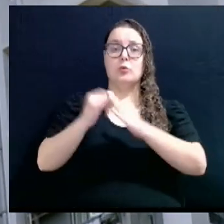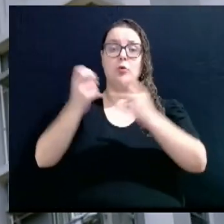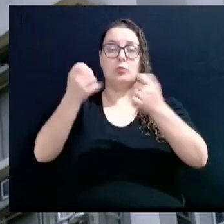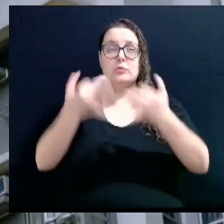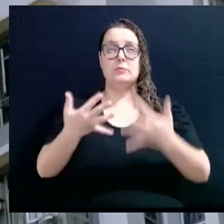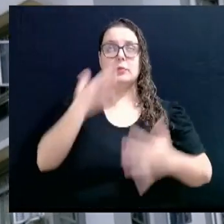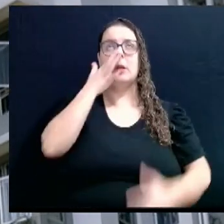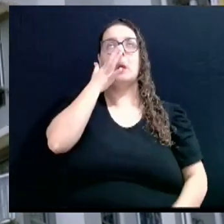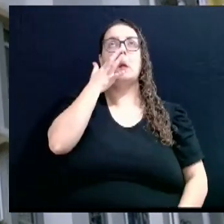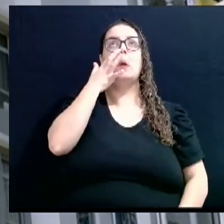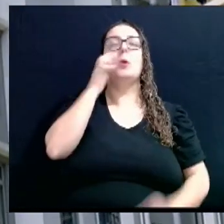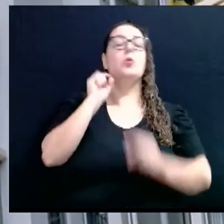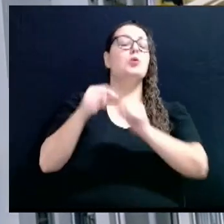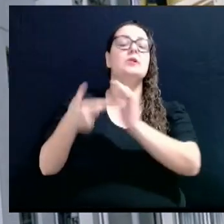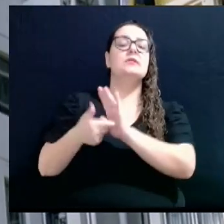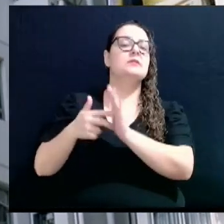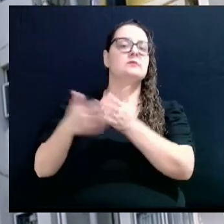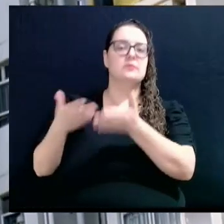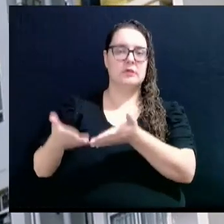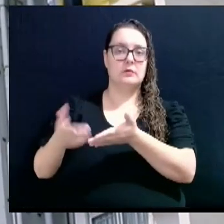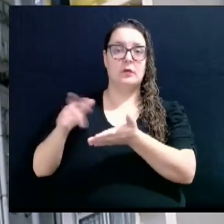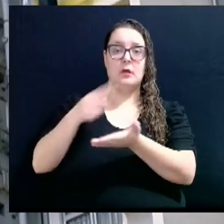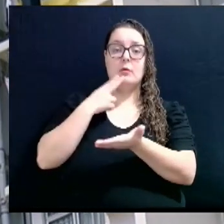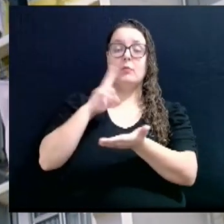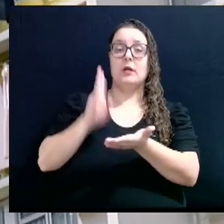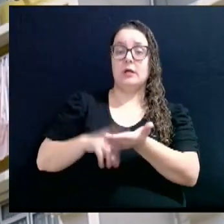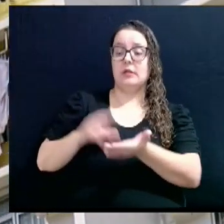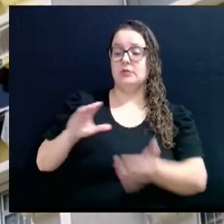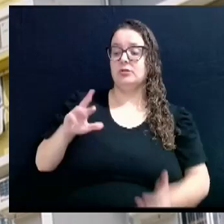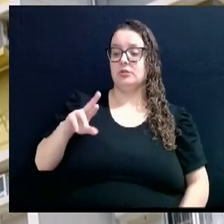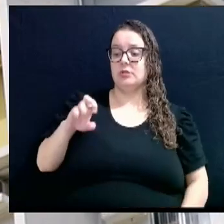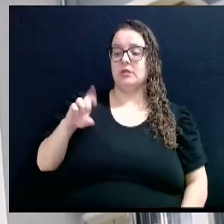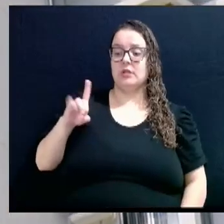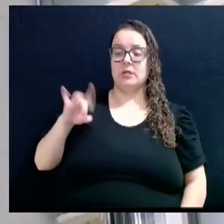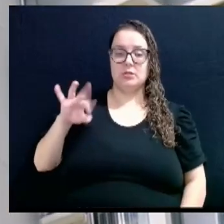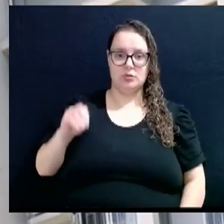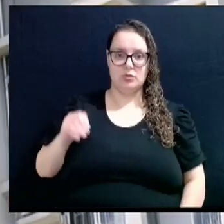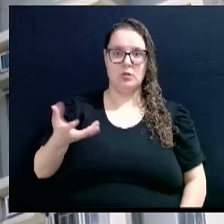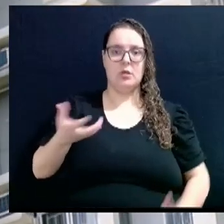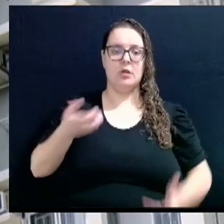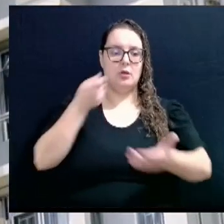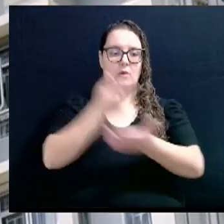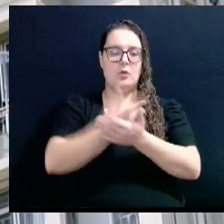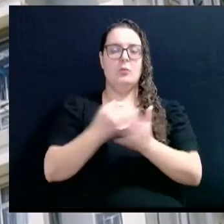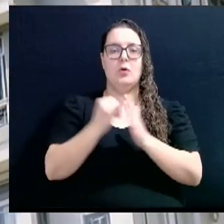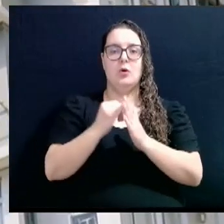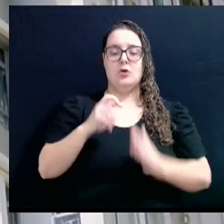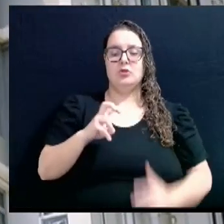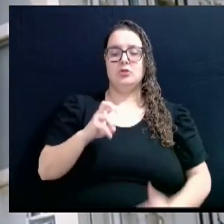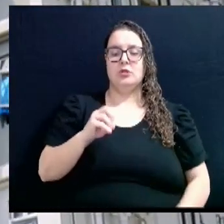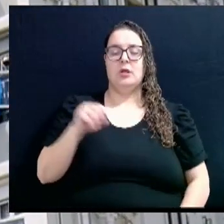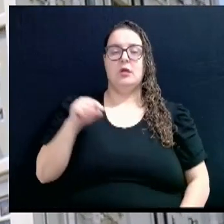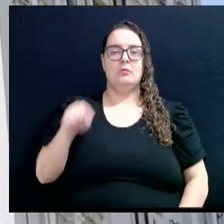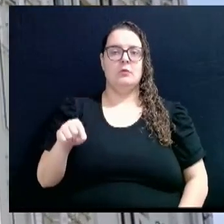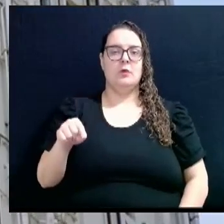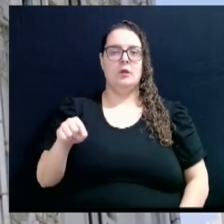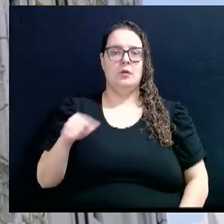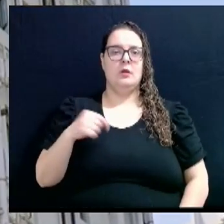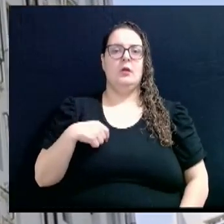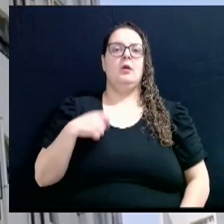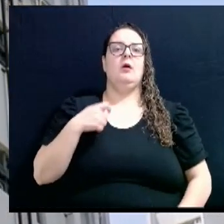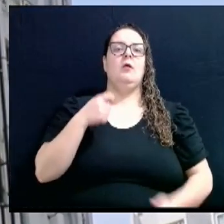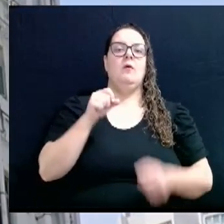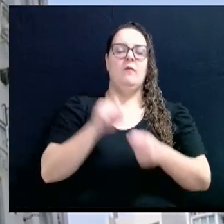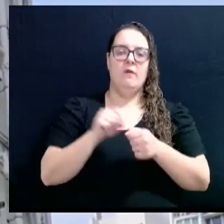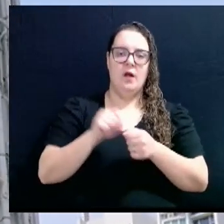consórcio imobiliário? É uma carta de crédito. Então, eu quero comprar um imóvel de 500 mil. Eu faço o contrato,